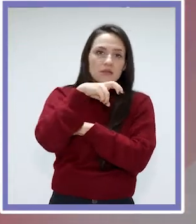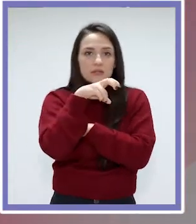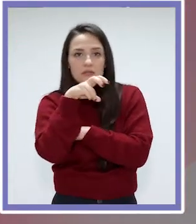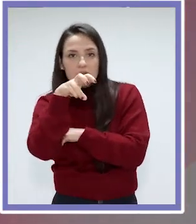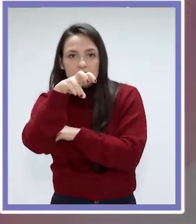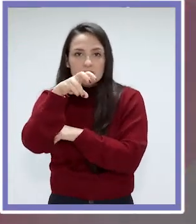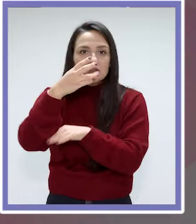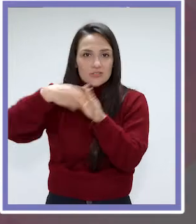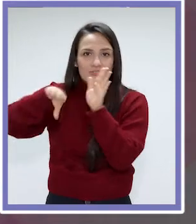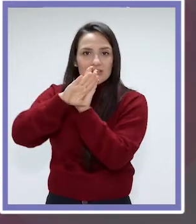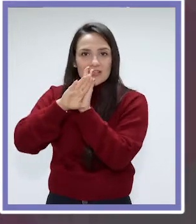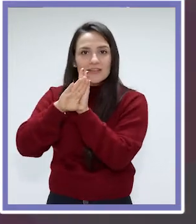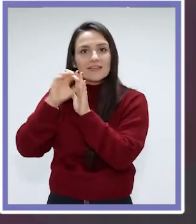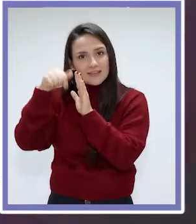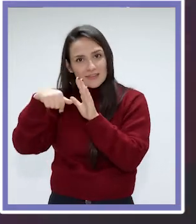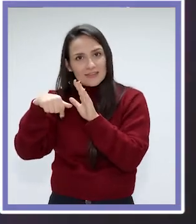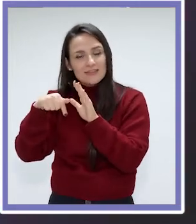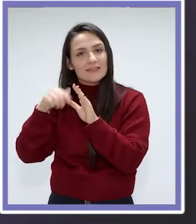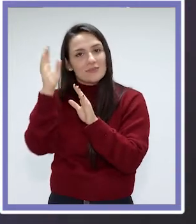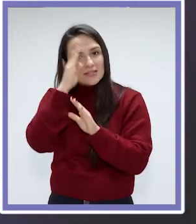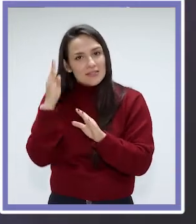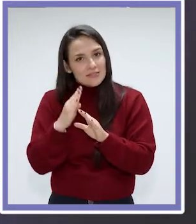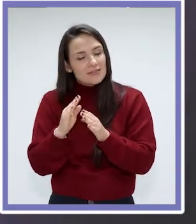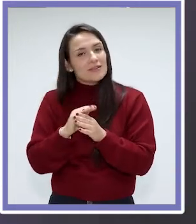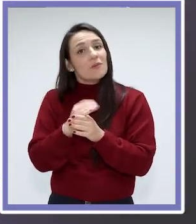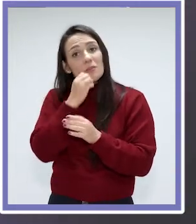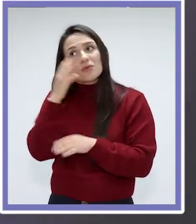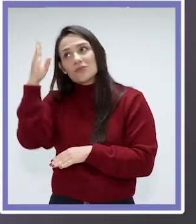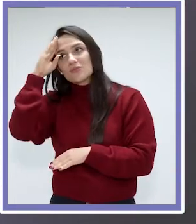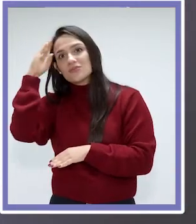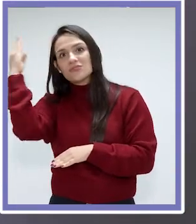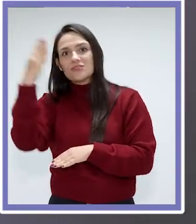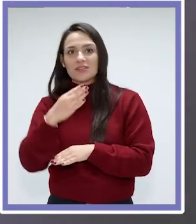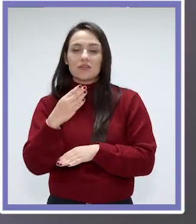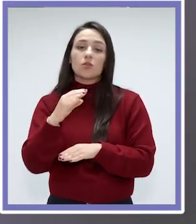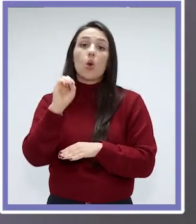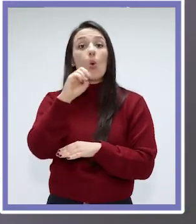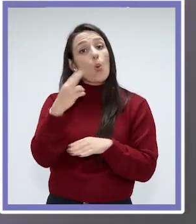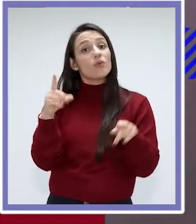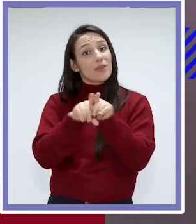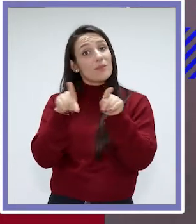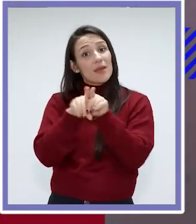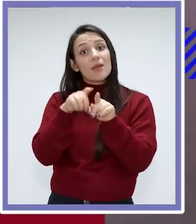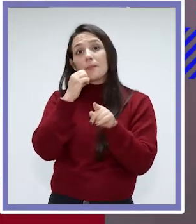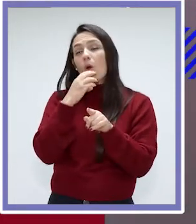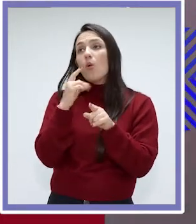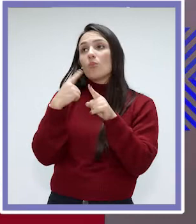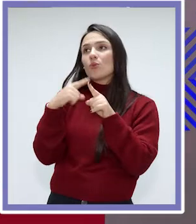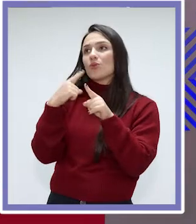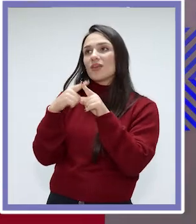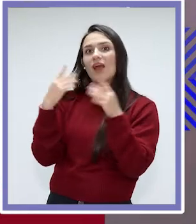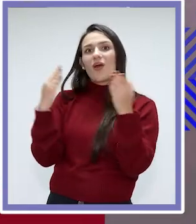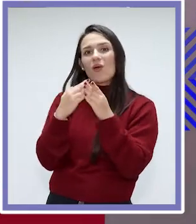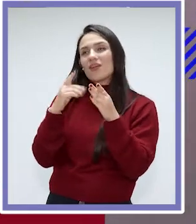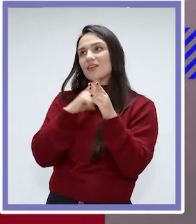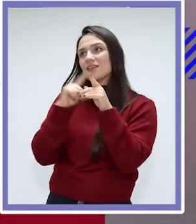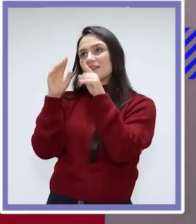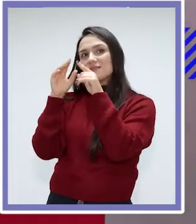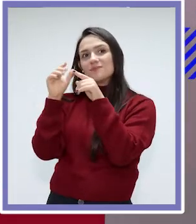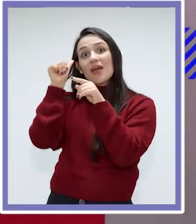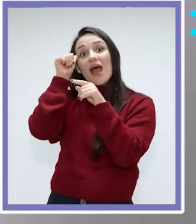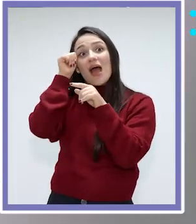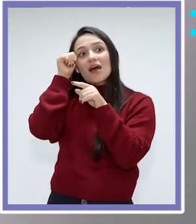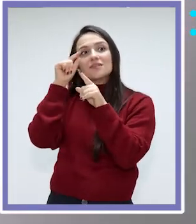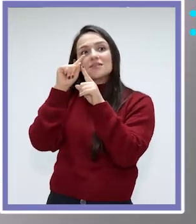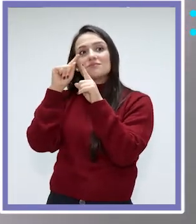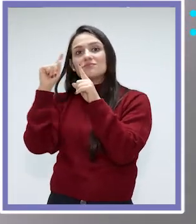rota, desembocando lá no Chile, né? Em vez de ter que dar essa volta toda, ou até para a Ásia também, o senhor falou um pouco da Ásia, mas é uma exportação que eu acho